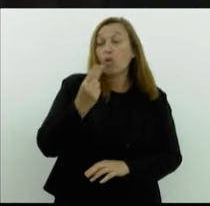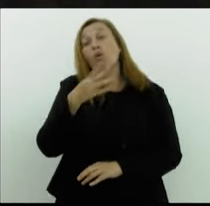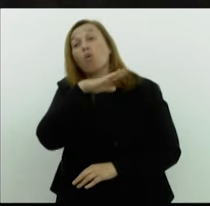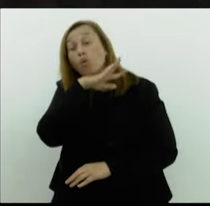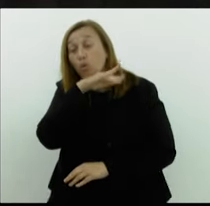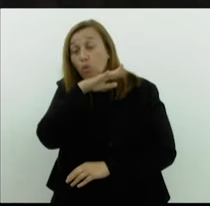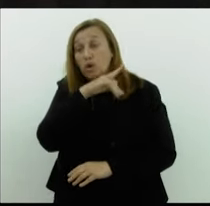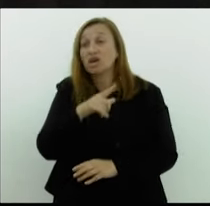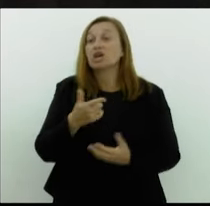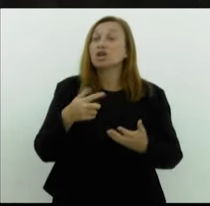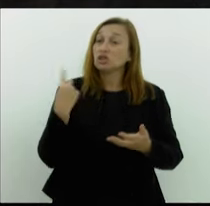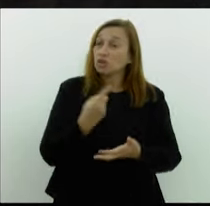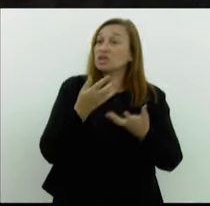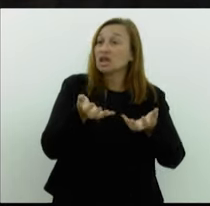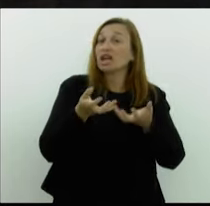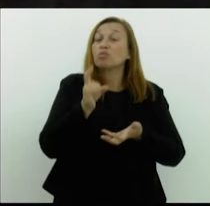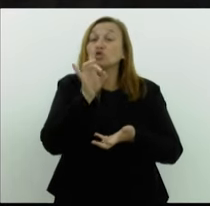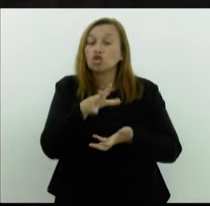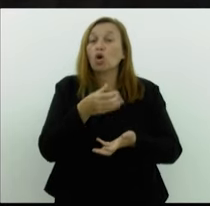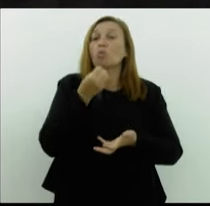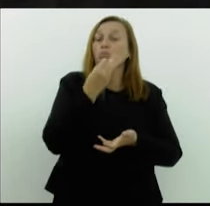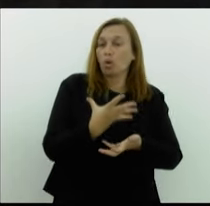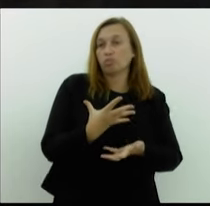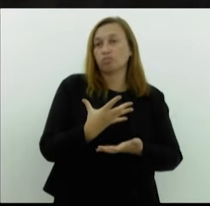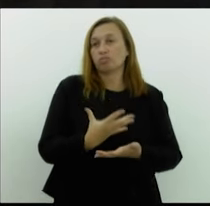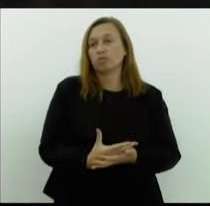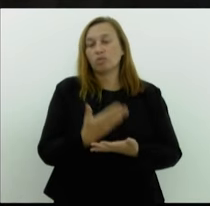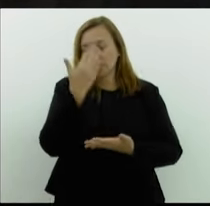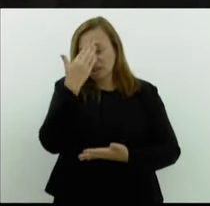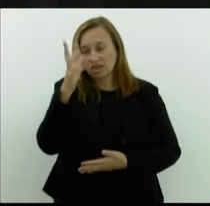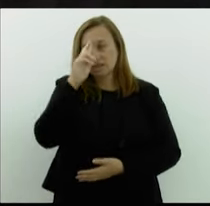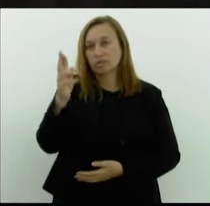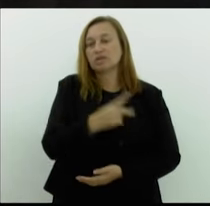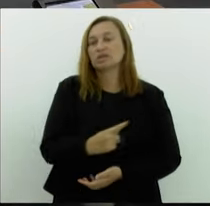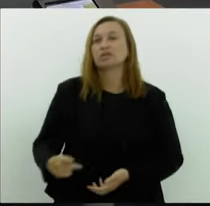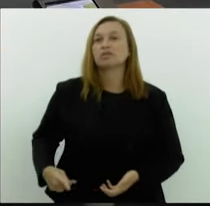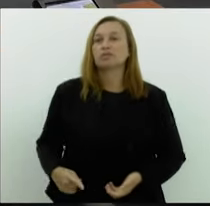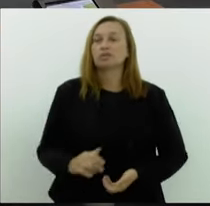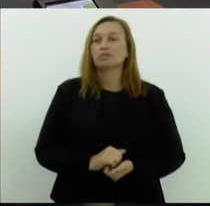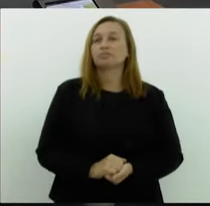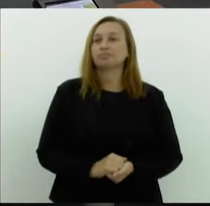que só tenha vertentes positivas. Muito obrigado, senhor presidente.